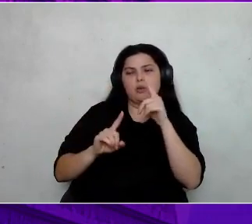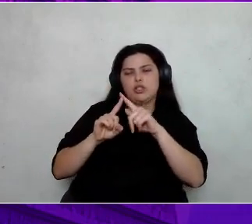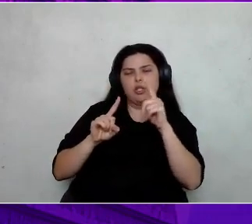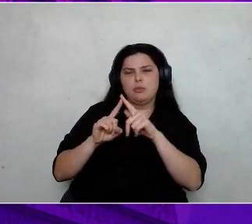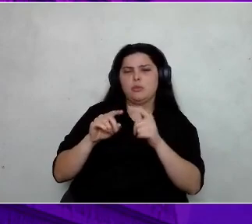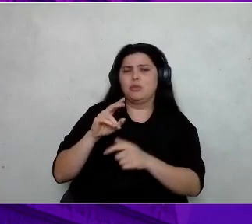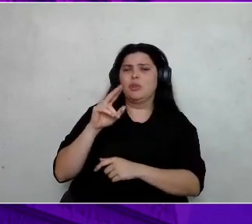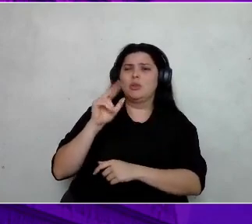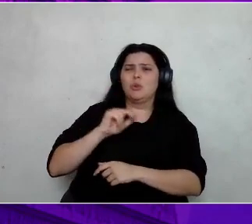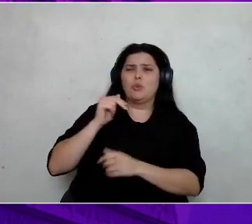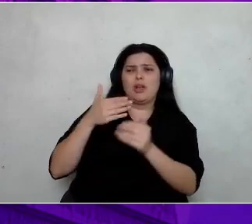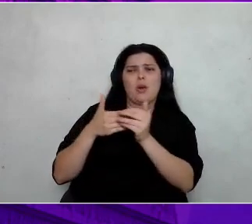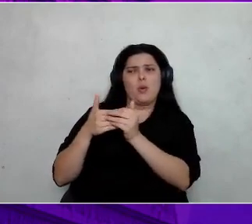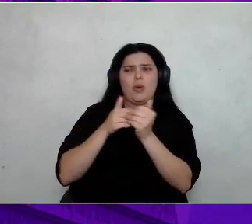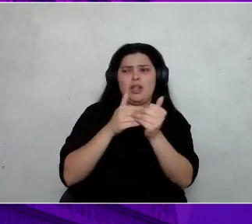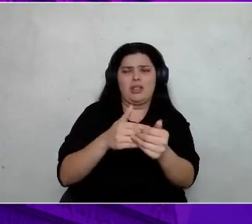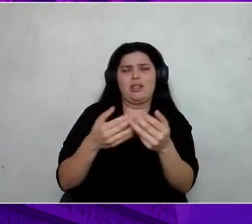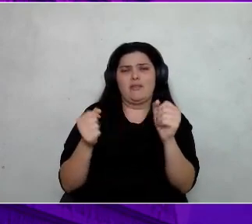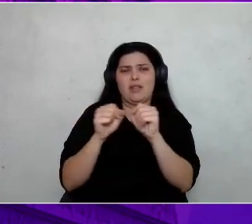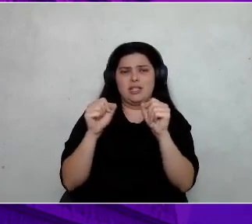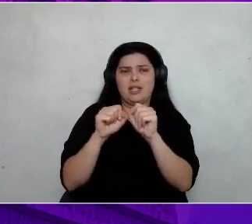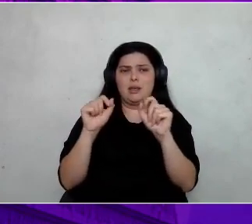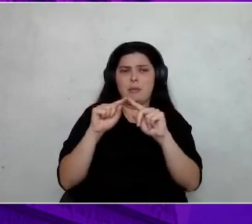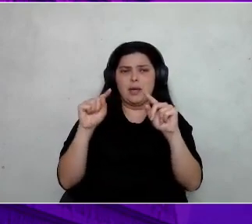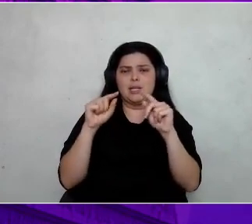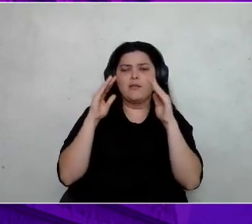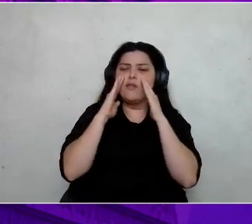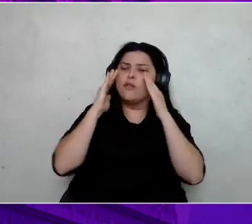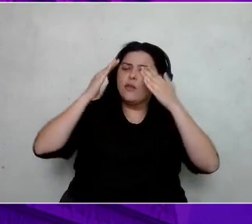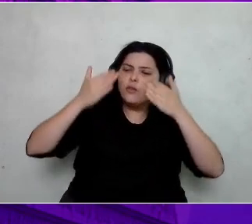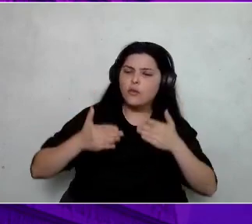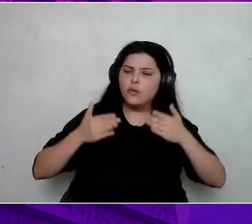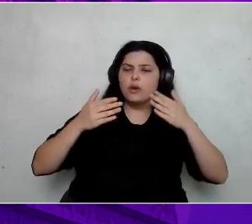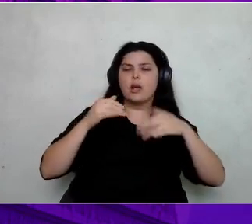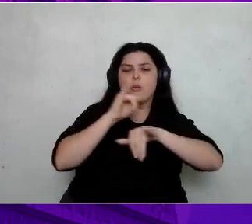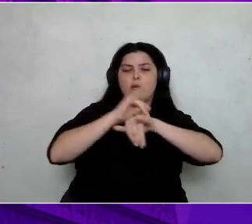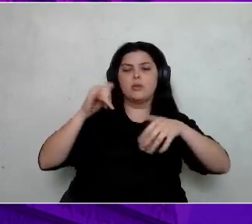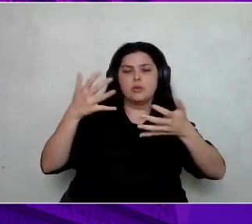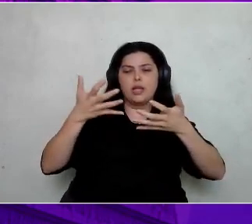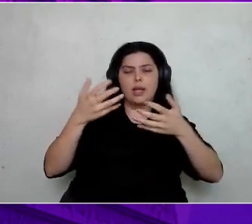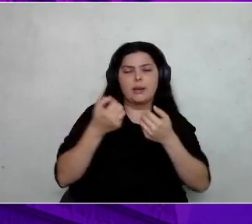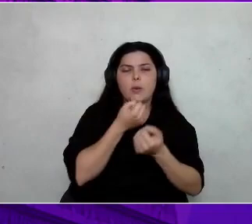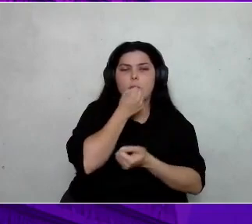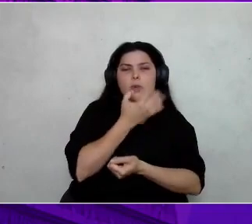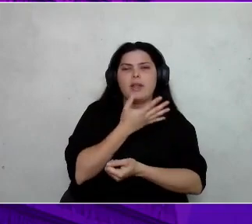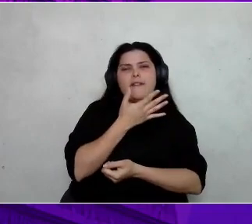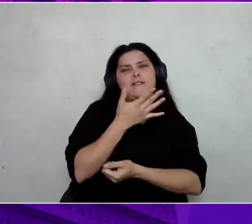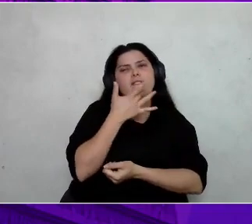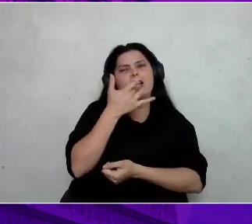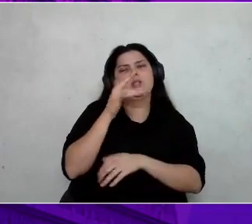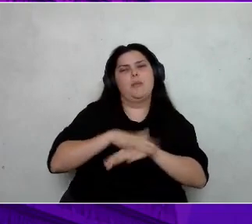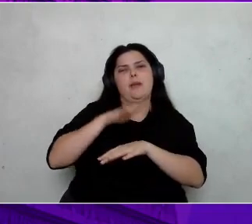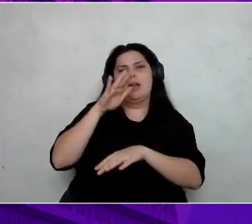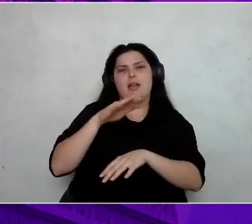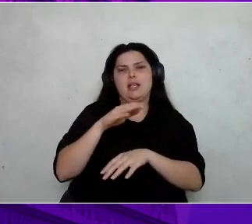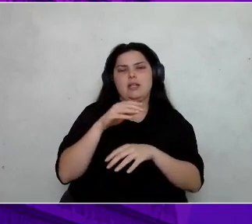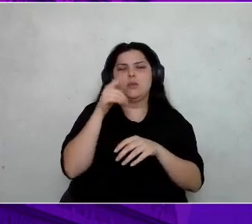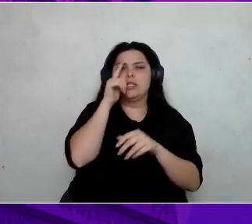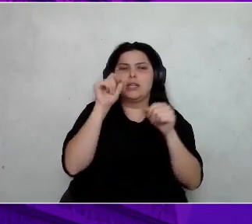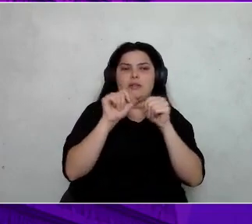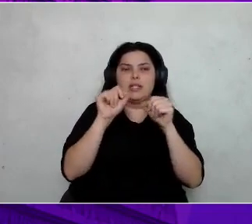orientar vocês a isso. Mas se vocês focarem na mensagem que vocês querem contar, fica bem mais fácil vocês fazerem essas escolhas,